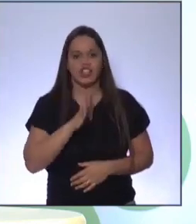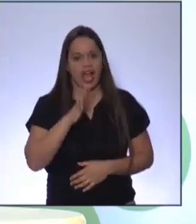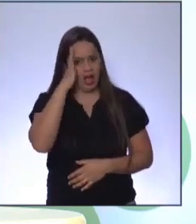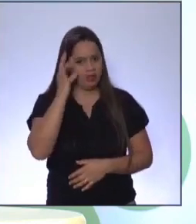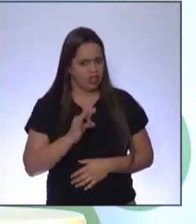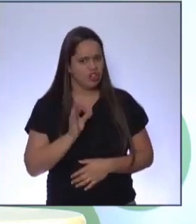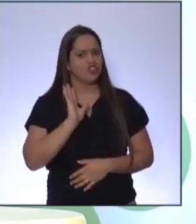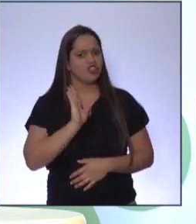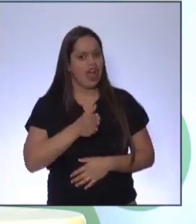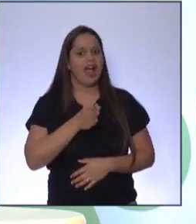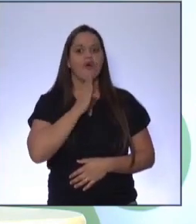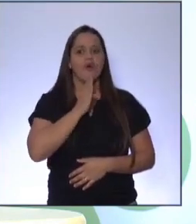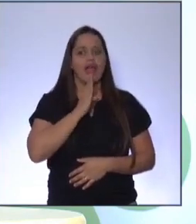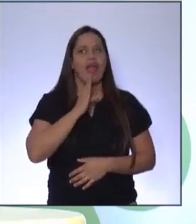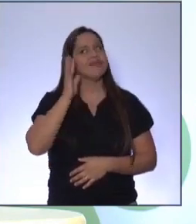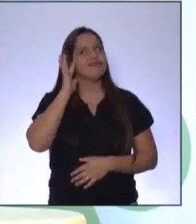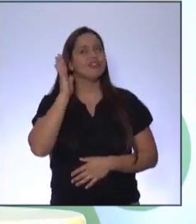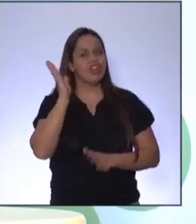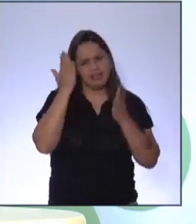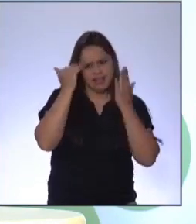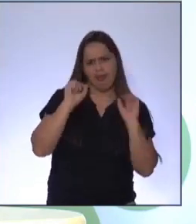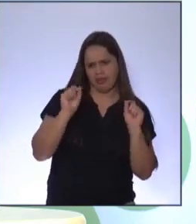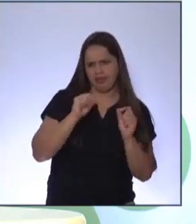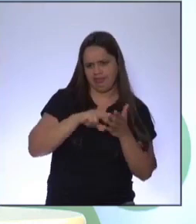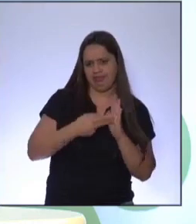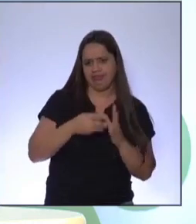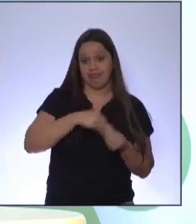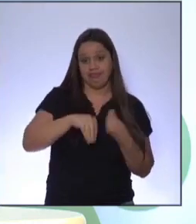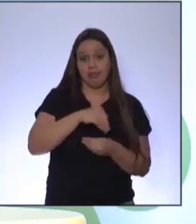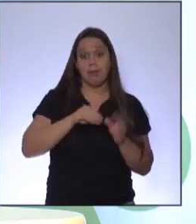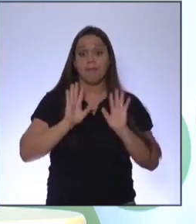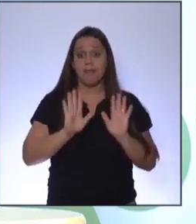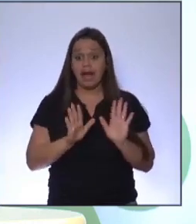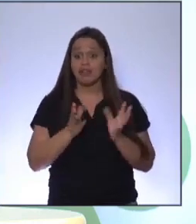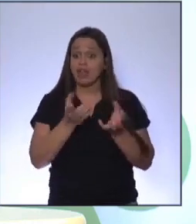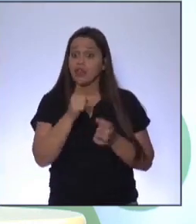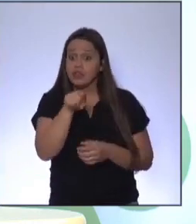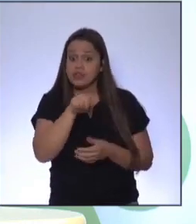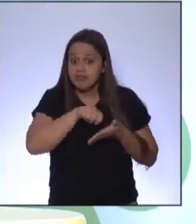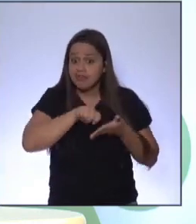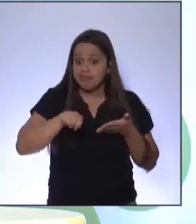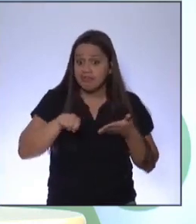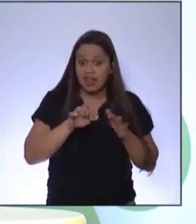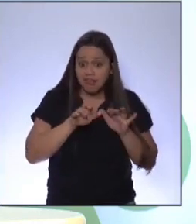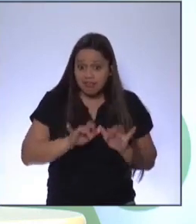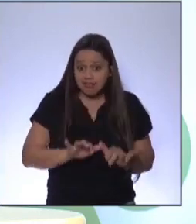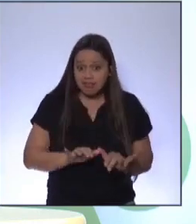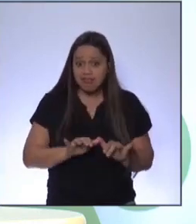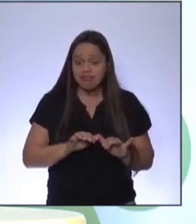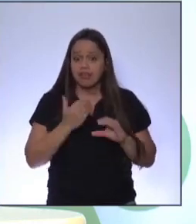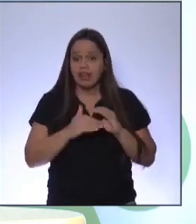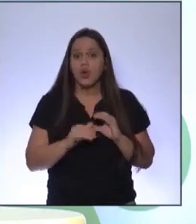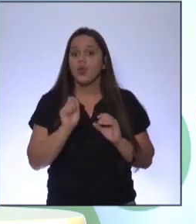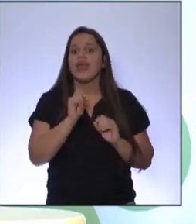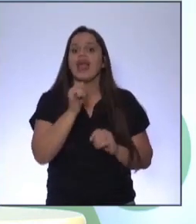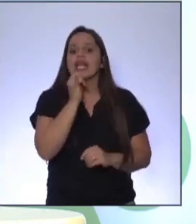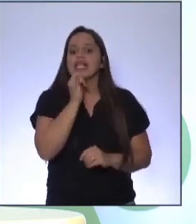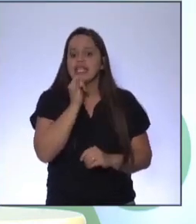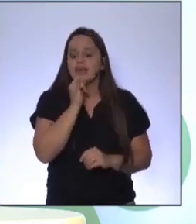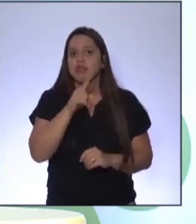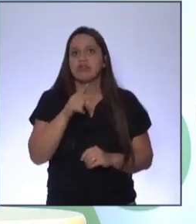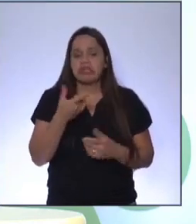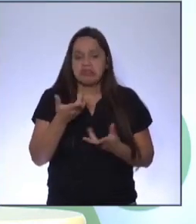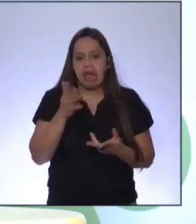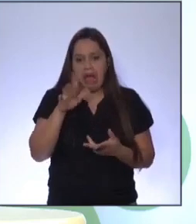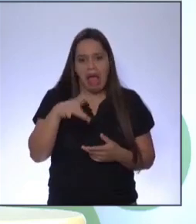já conhece, já até imagina o que é uma mistura, mas dê exemplos, assim, de misturas que vocês consideram que é uma mistura. Quando a gente fala